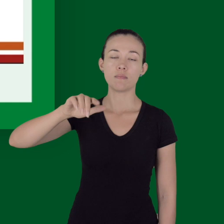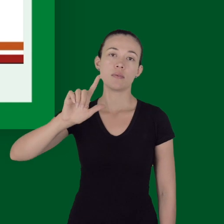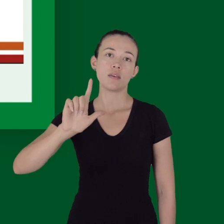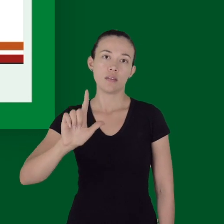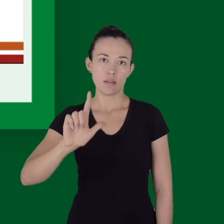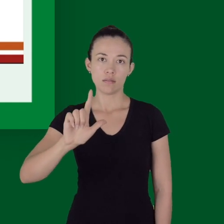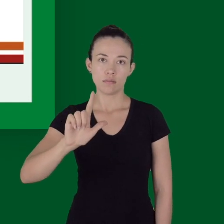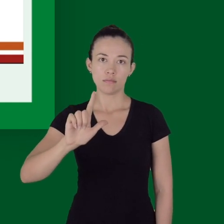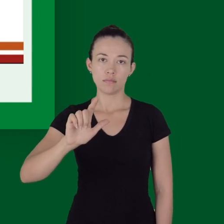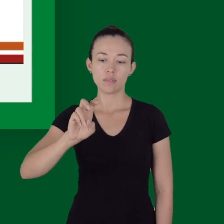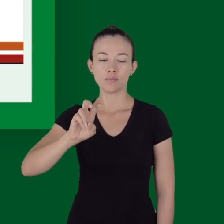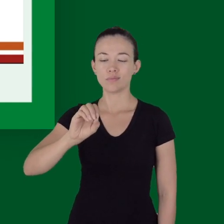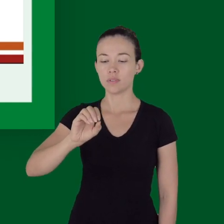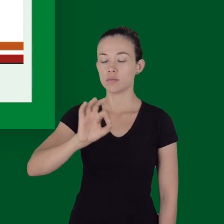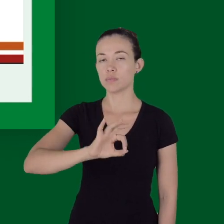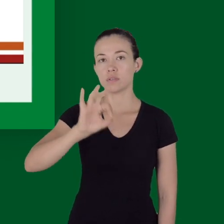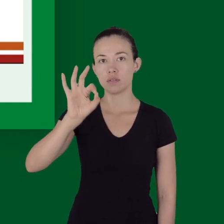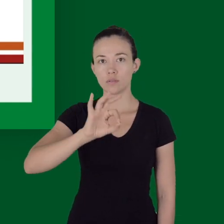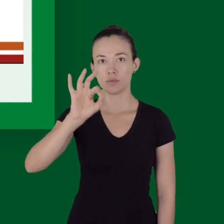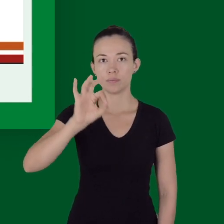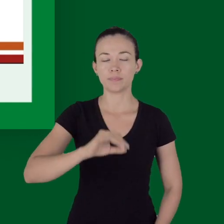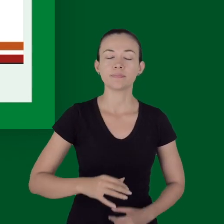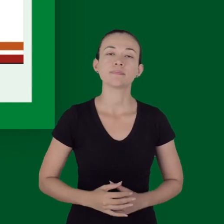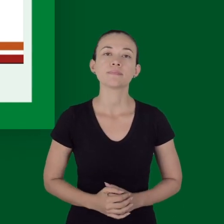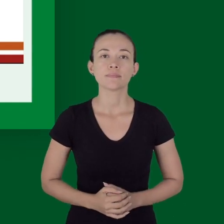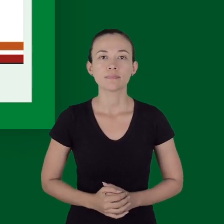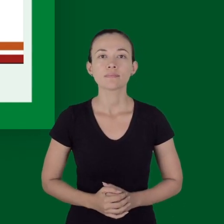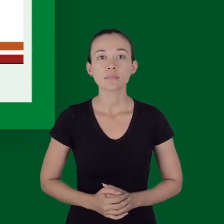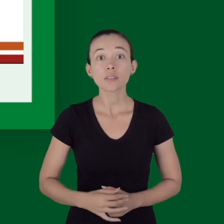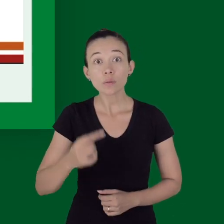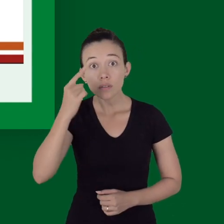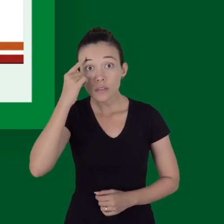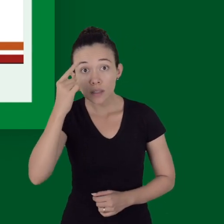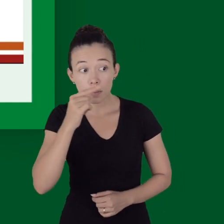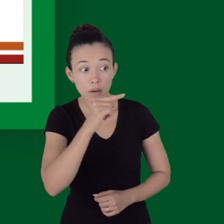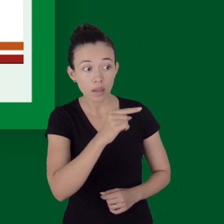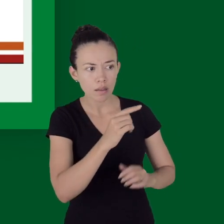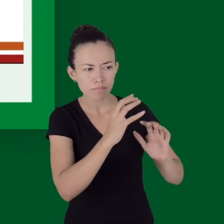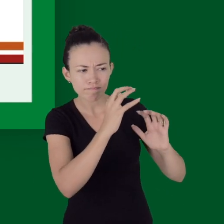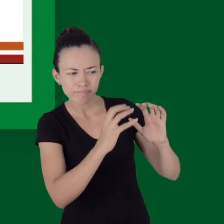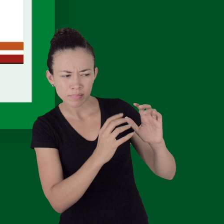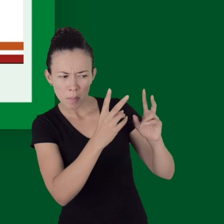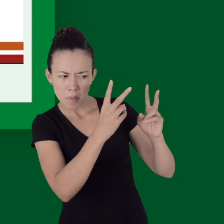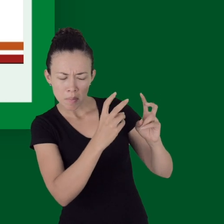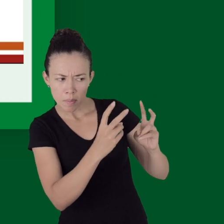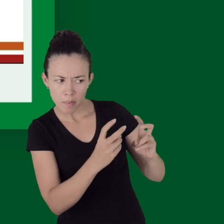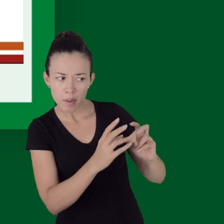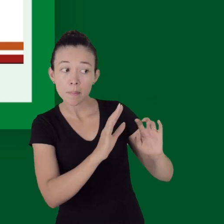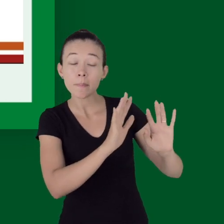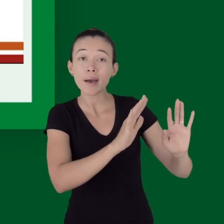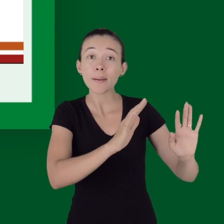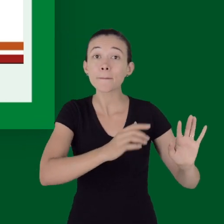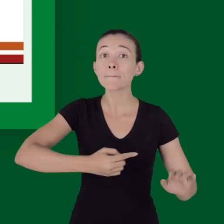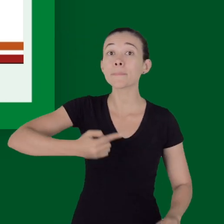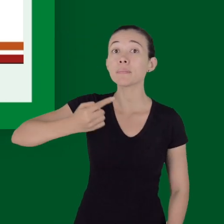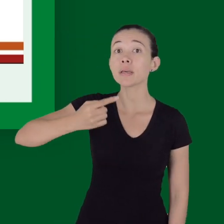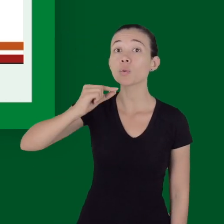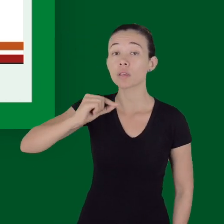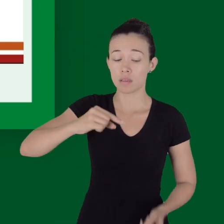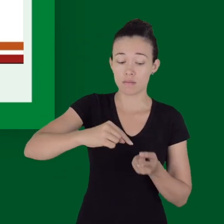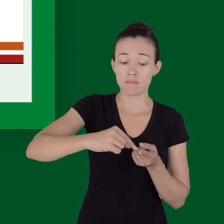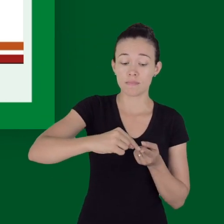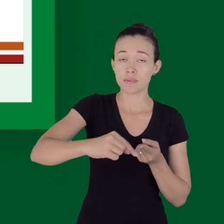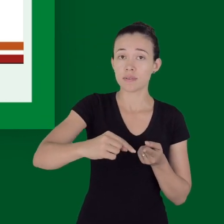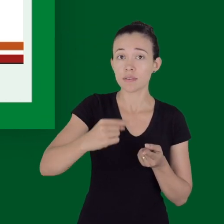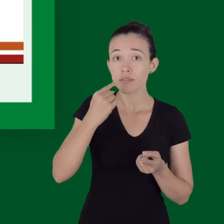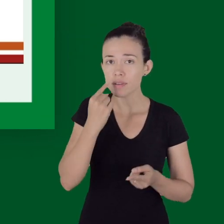diagnóstico diferencial. Então, glicemia pode dar um quadro semelhante ao AVC. É muito importante a gente fazer esse diagnóstico e tratamento logo, antes de encaminhar